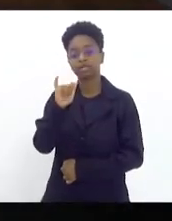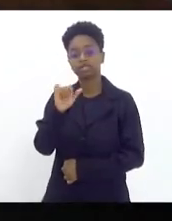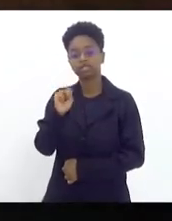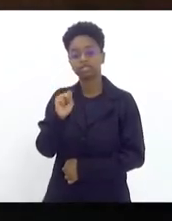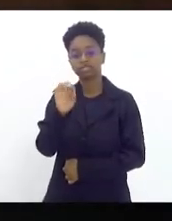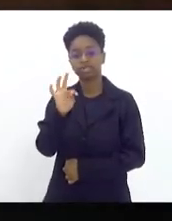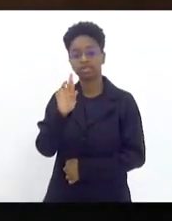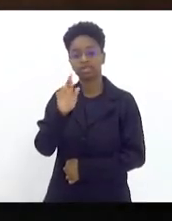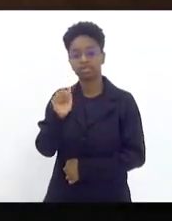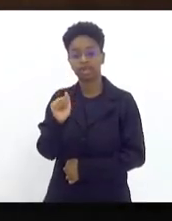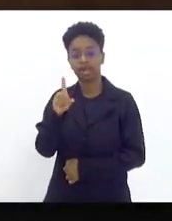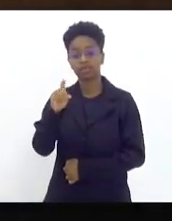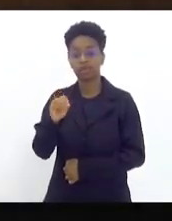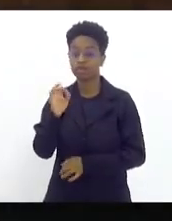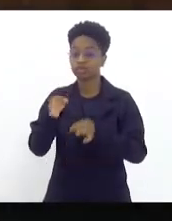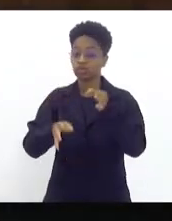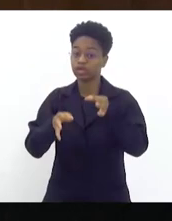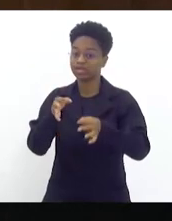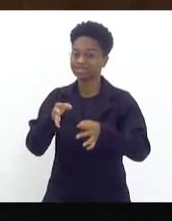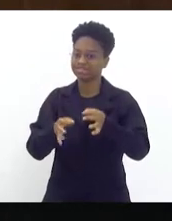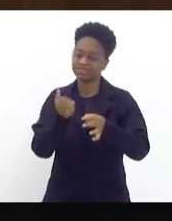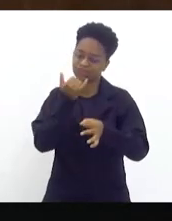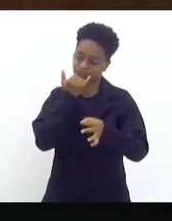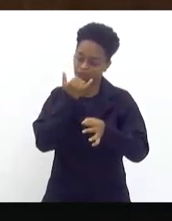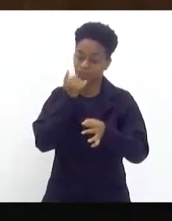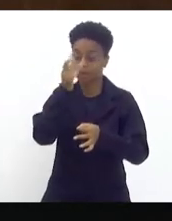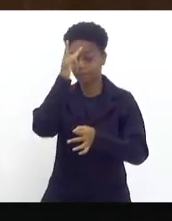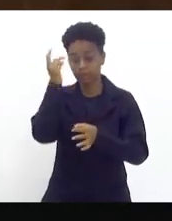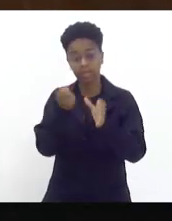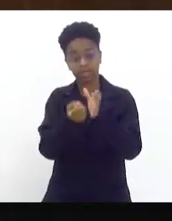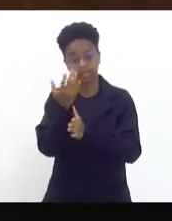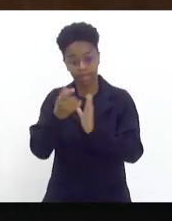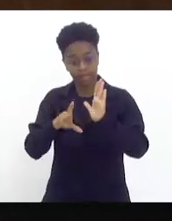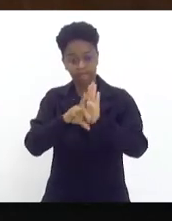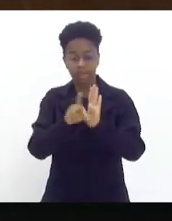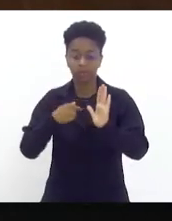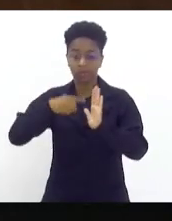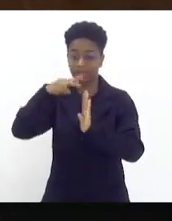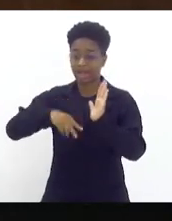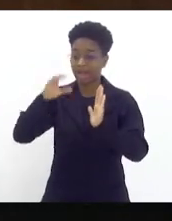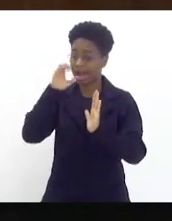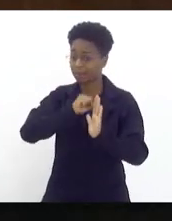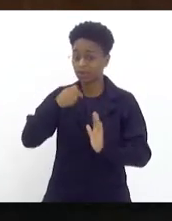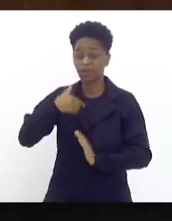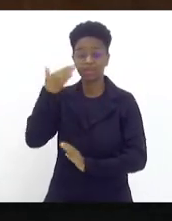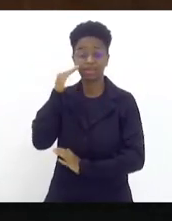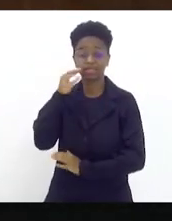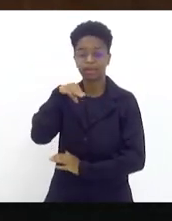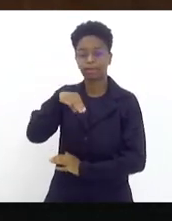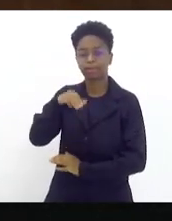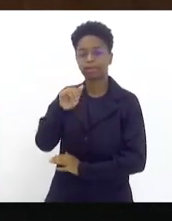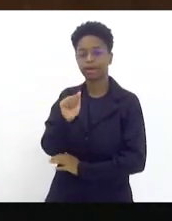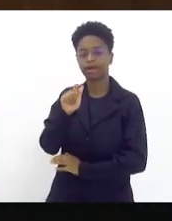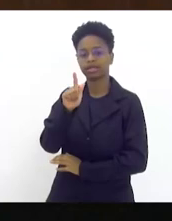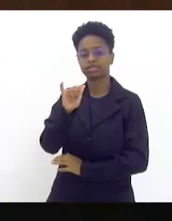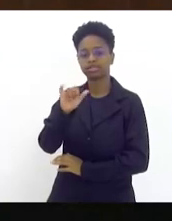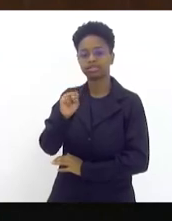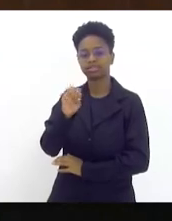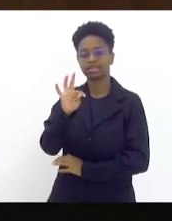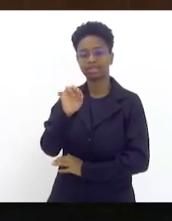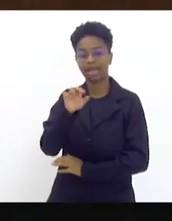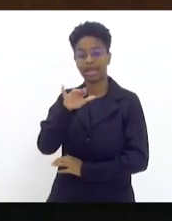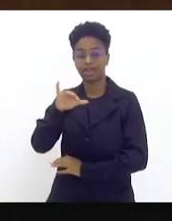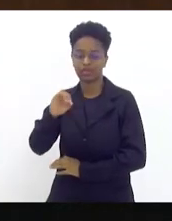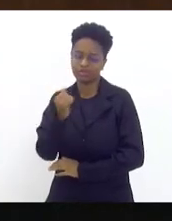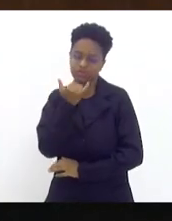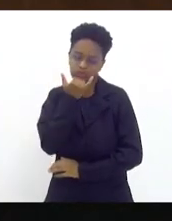são juízes não é isso os que fazem as leis e eu li rápido entendi magistério Meu Deus tô ficando velho mesmo